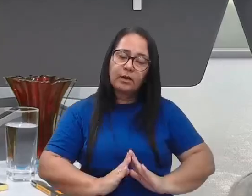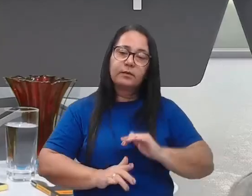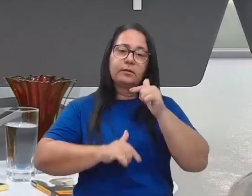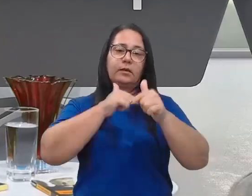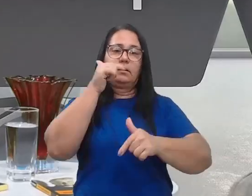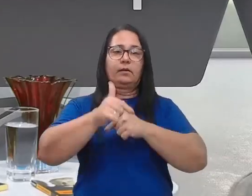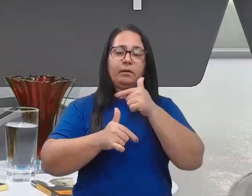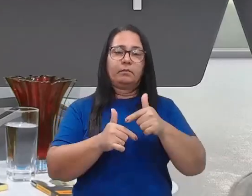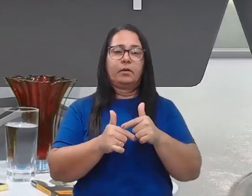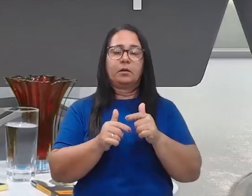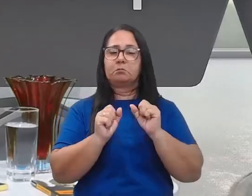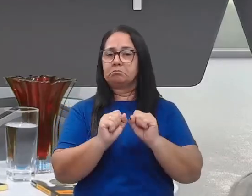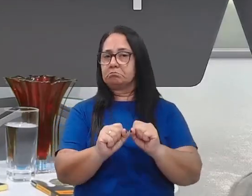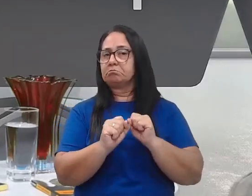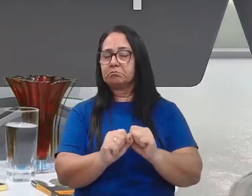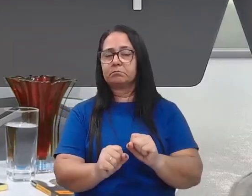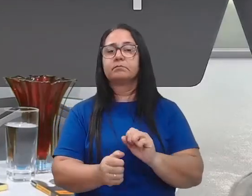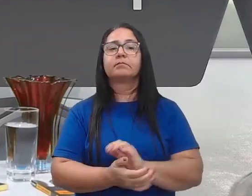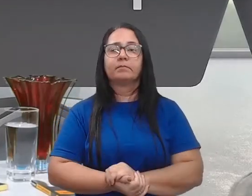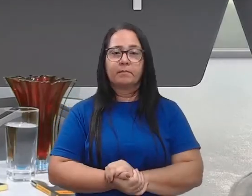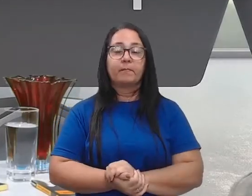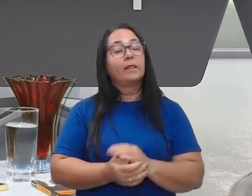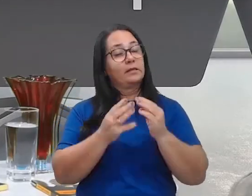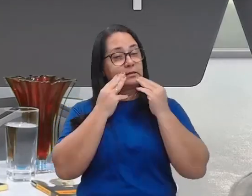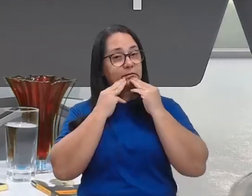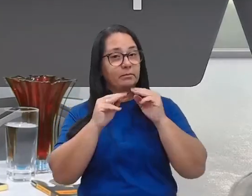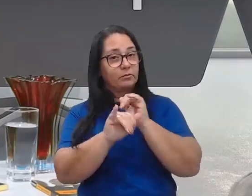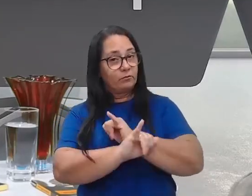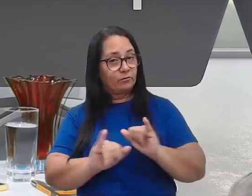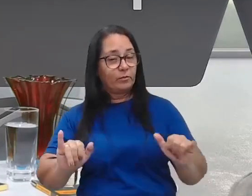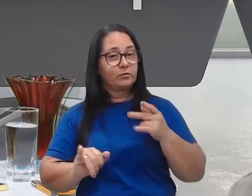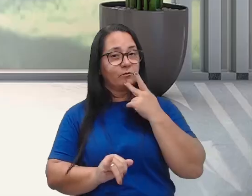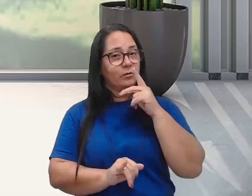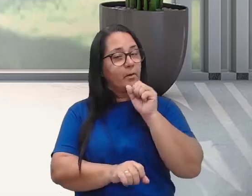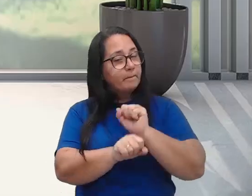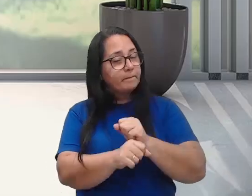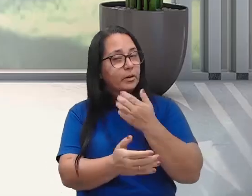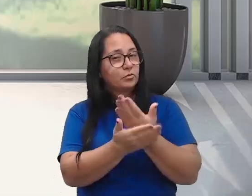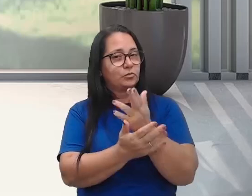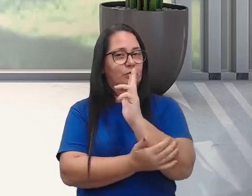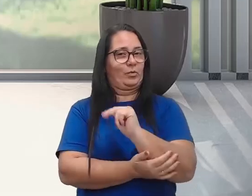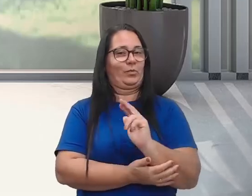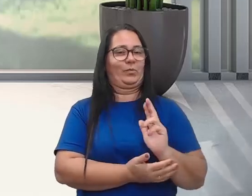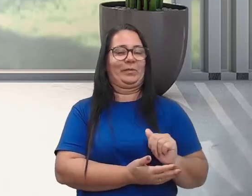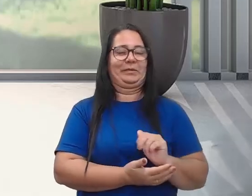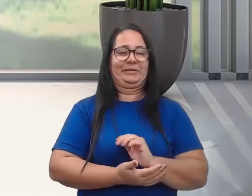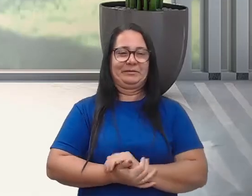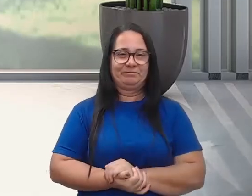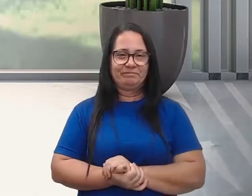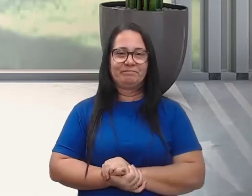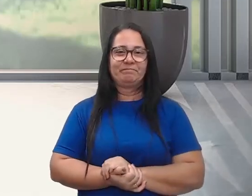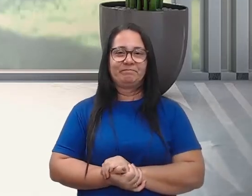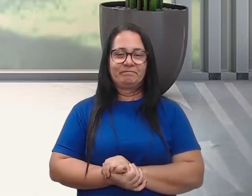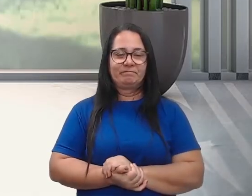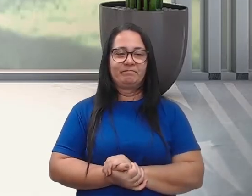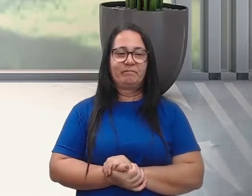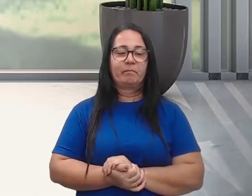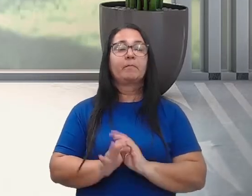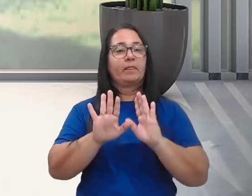enfim. E essa mensagem que eu quero deixar, não parem de estudar, não parem de estudar. Então, como Laís está